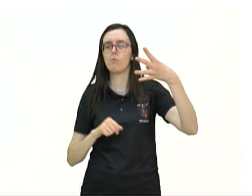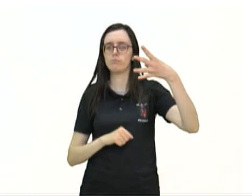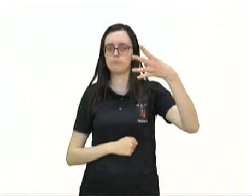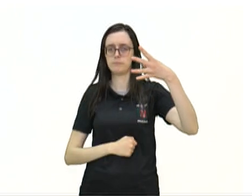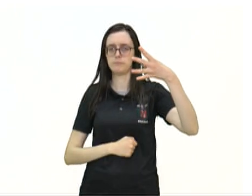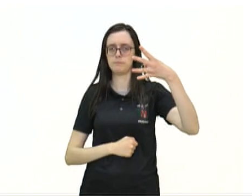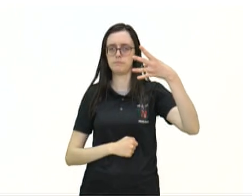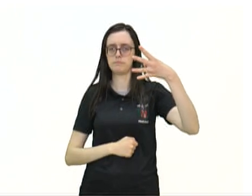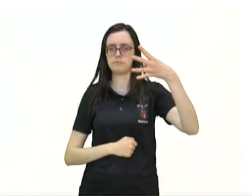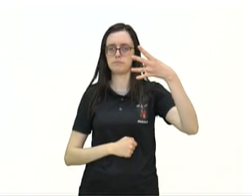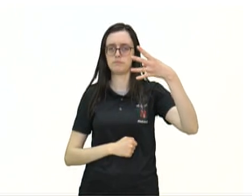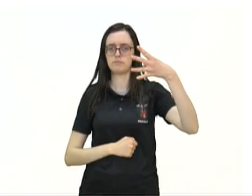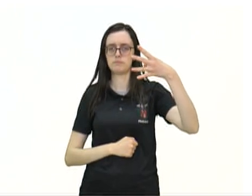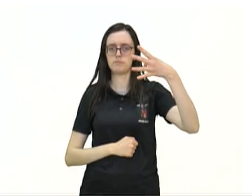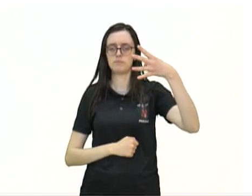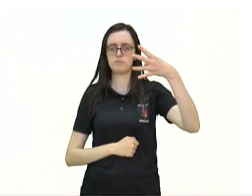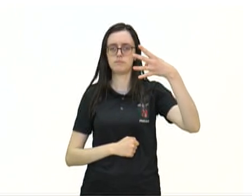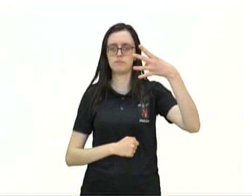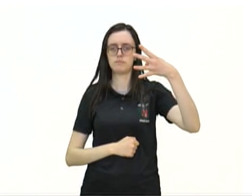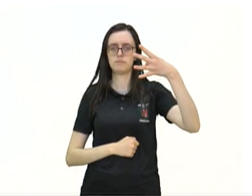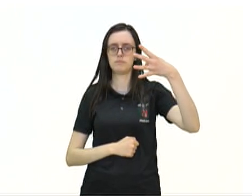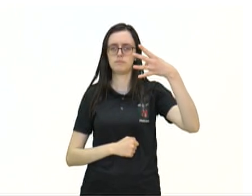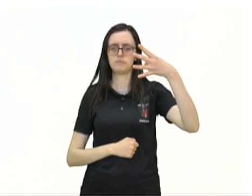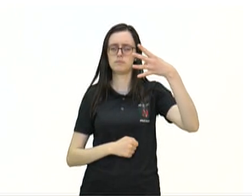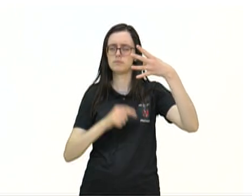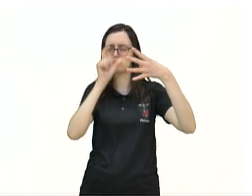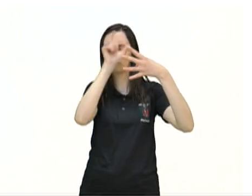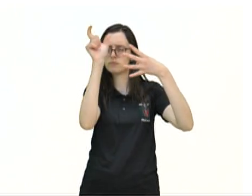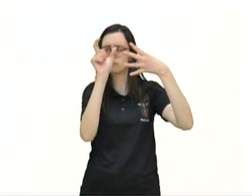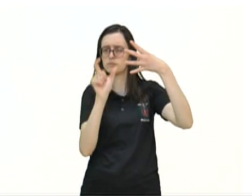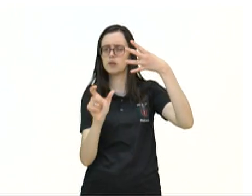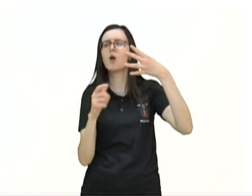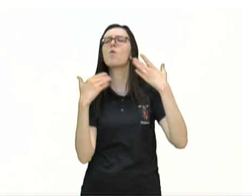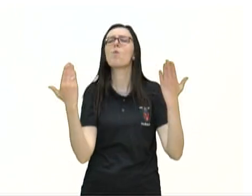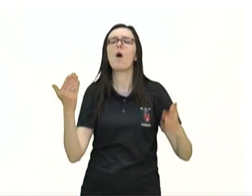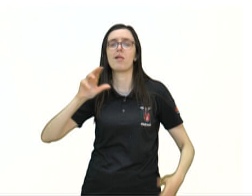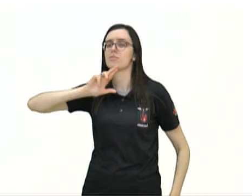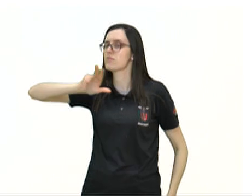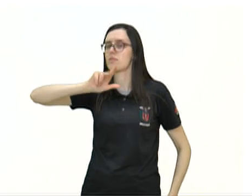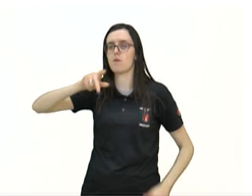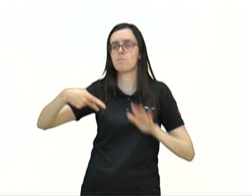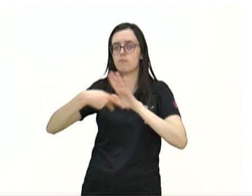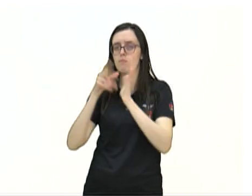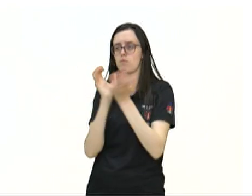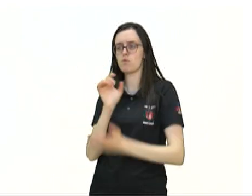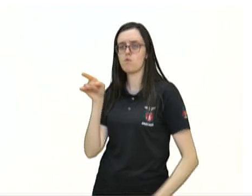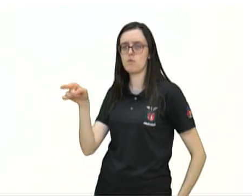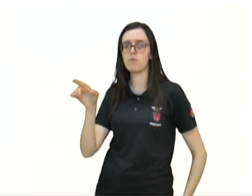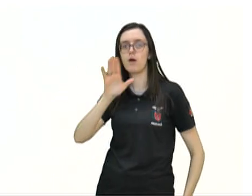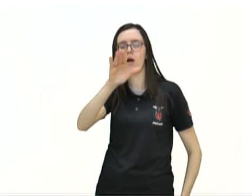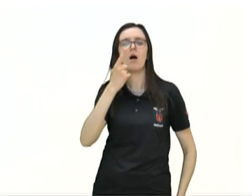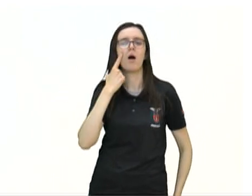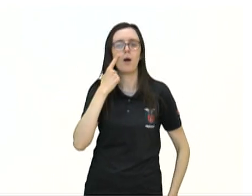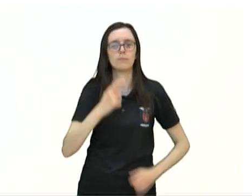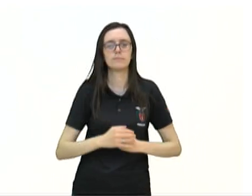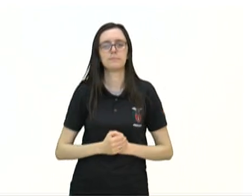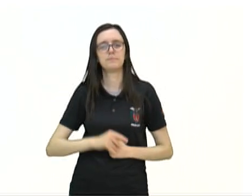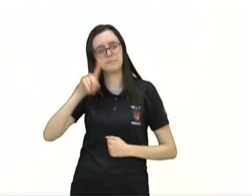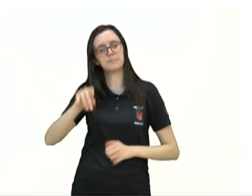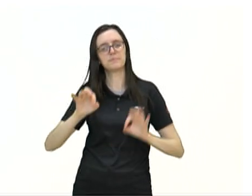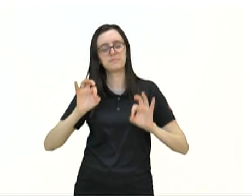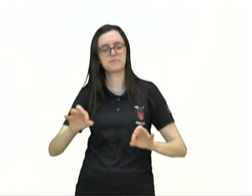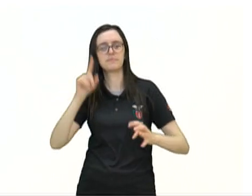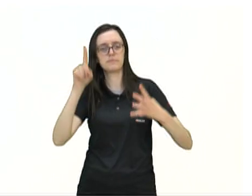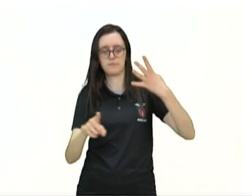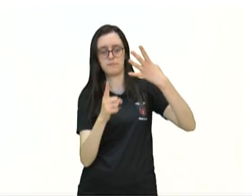ganhado, escrito e escrevido. Quais dessas palavras aqui não existe? Vamos dar uma olhadinha? Olha só,